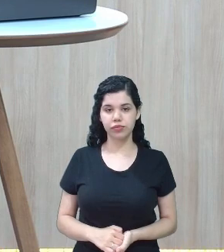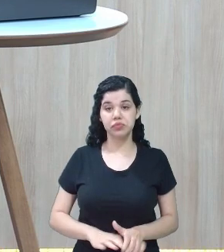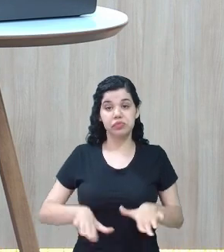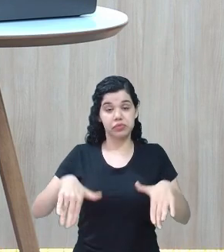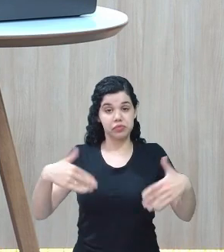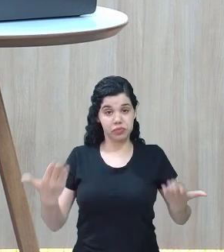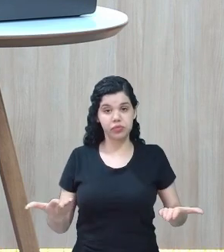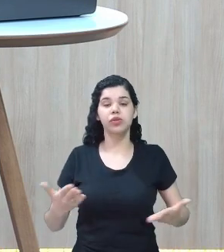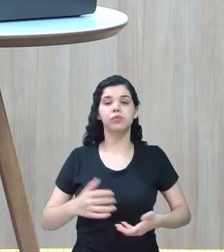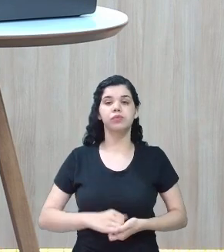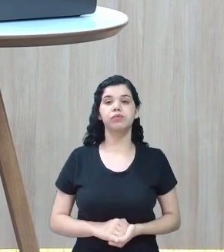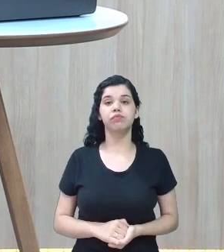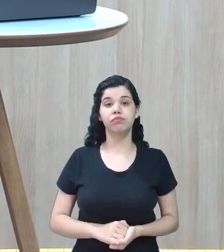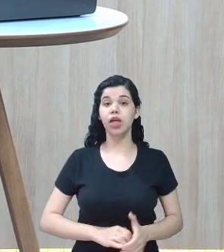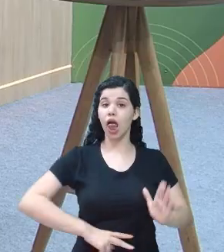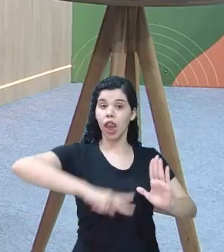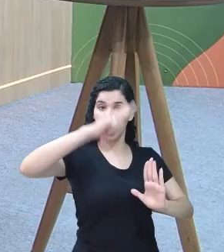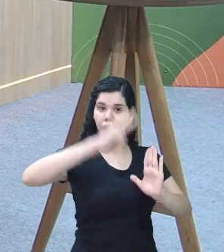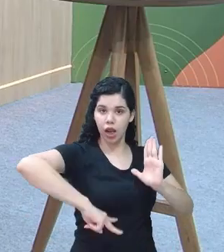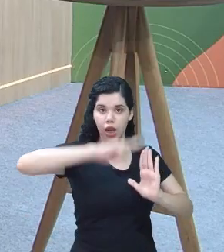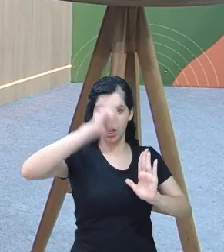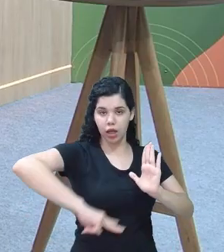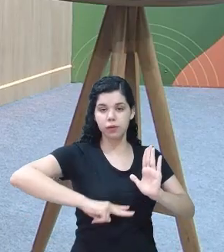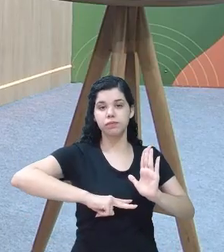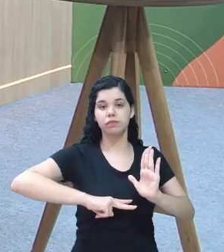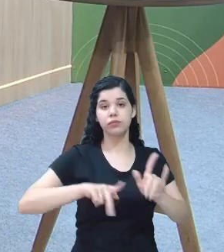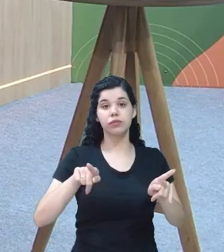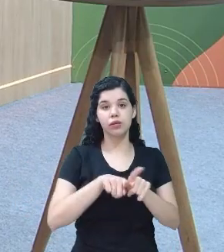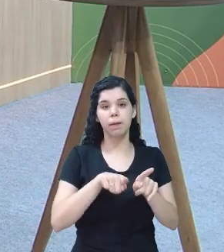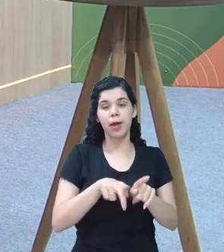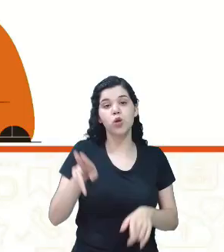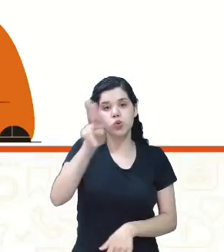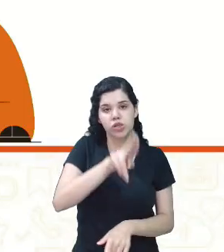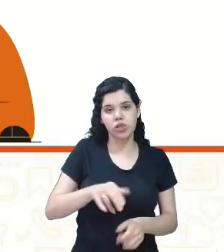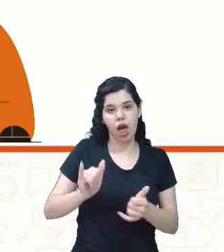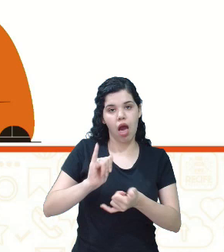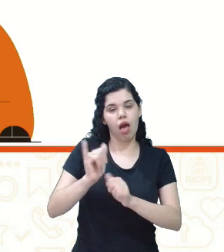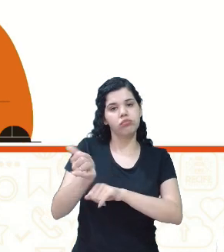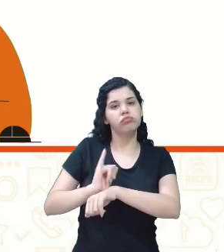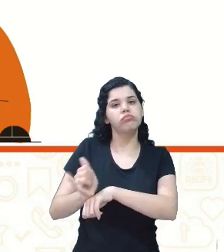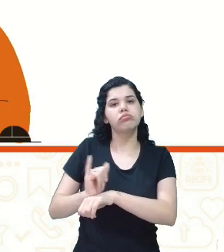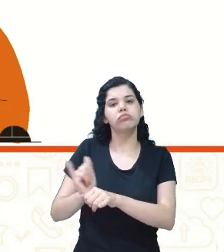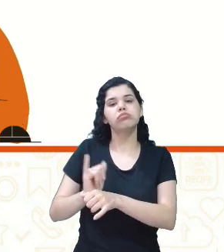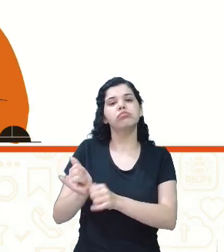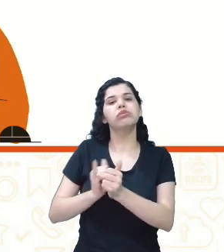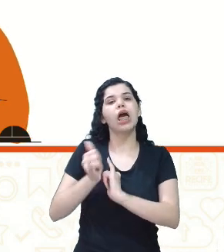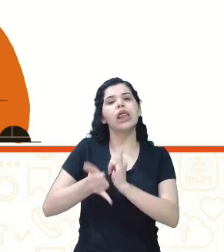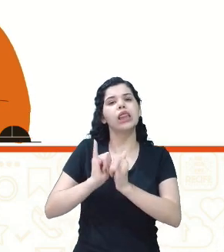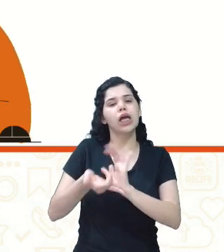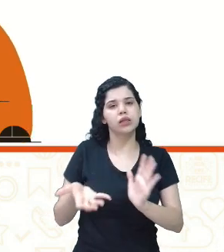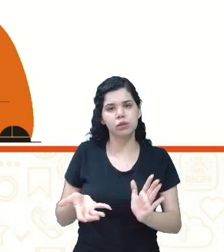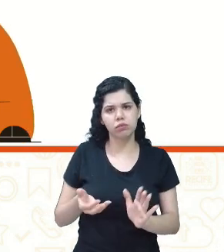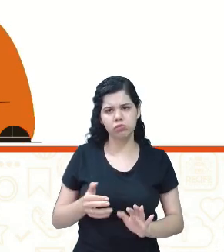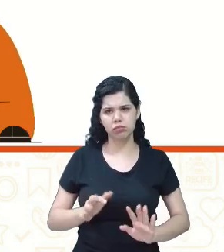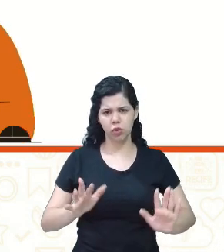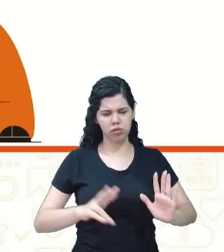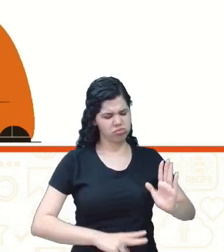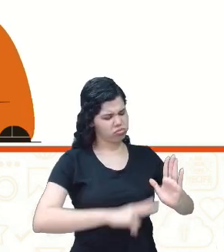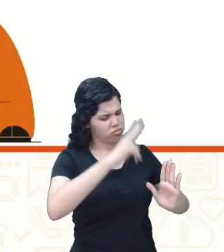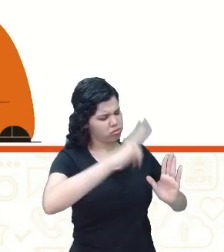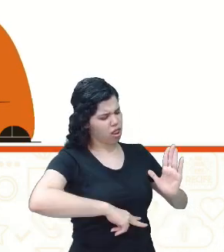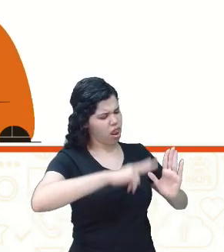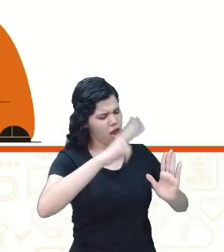Bom, ler e navegar. O que seria essa diferença entre ler e